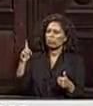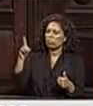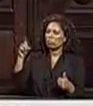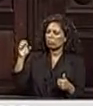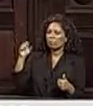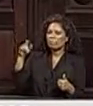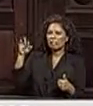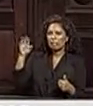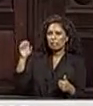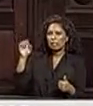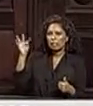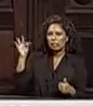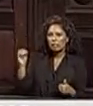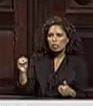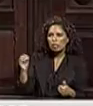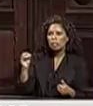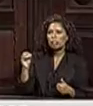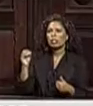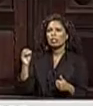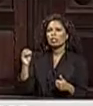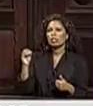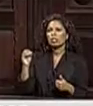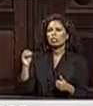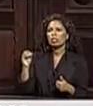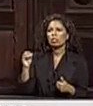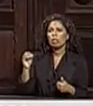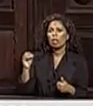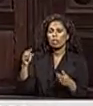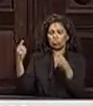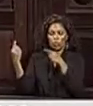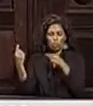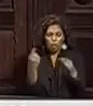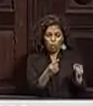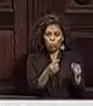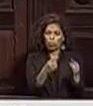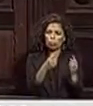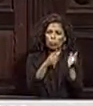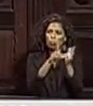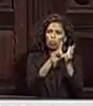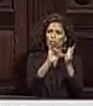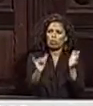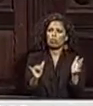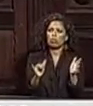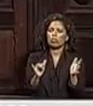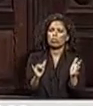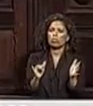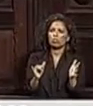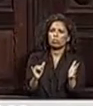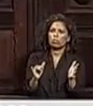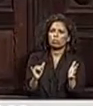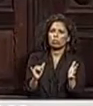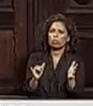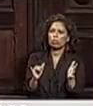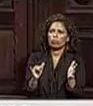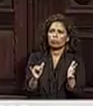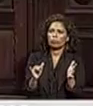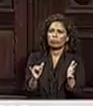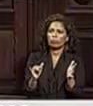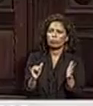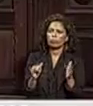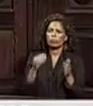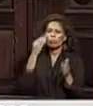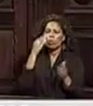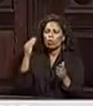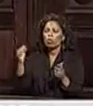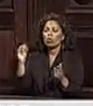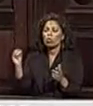faz a adesão em todas as etapas. Ao passo que o projeto de lei do deputado André Ciliano propõe simplesmente a adesão do Rio de Janeiro ao